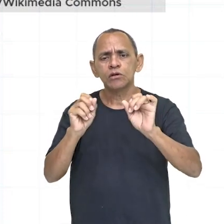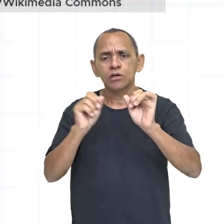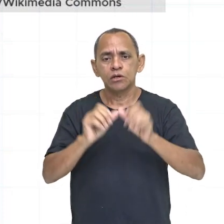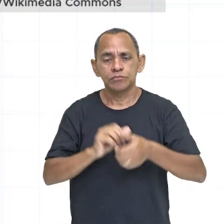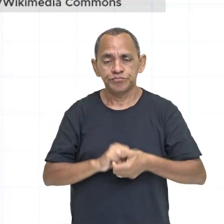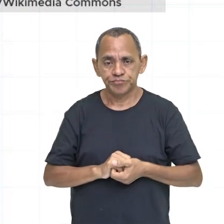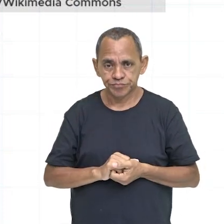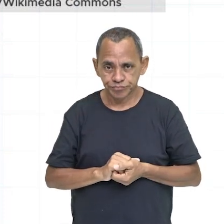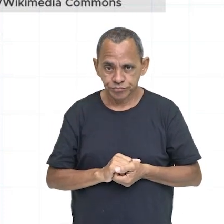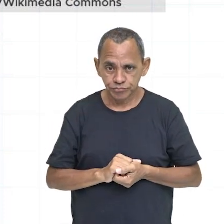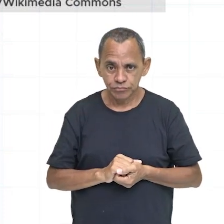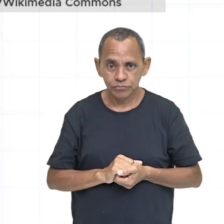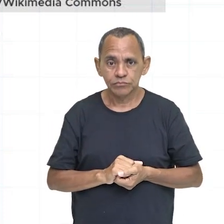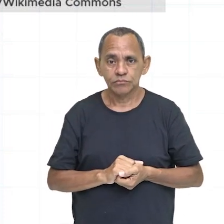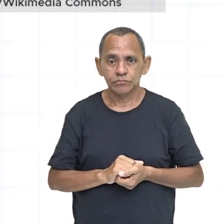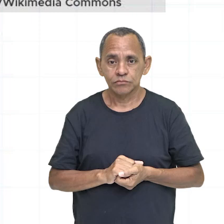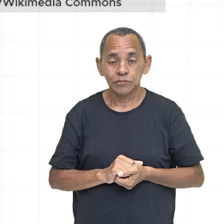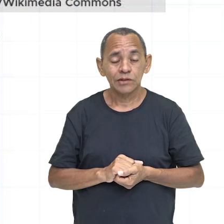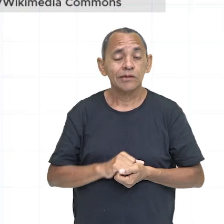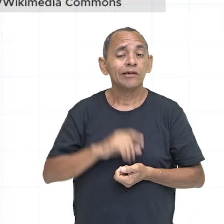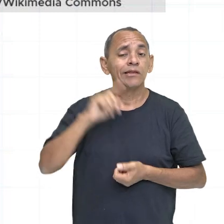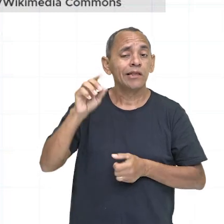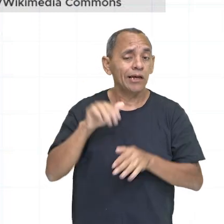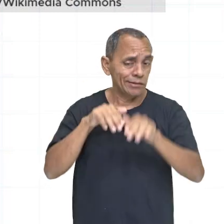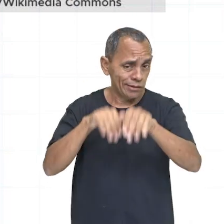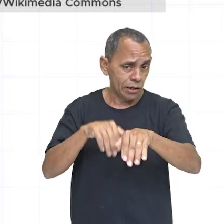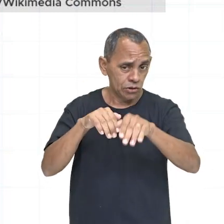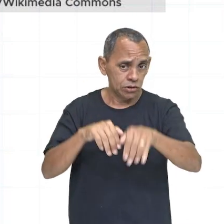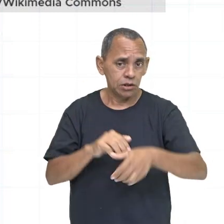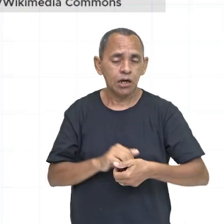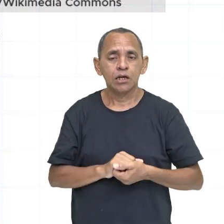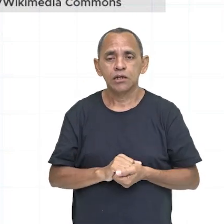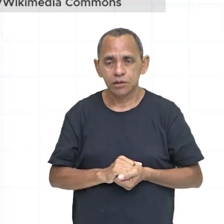que, in Australia foi em